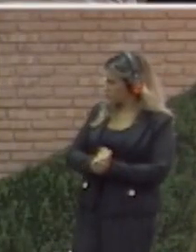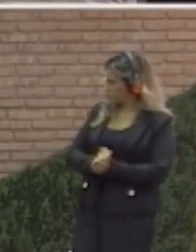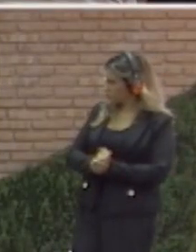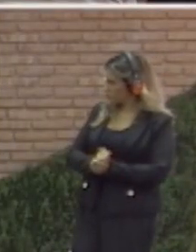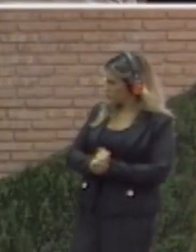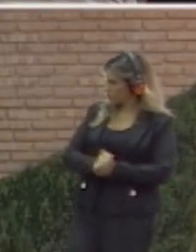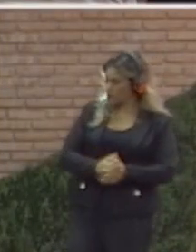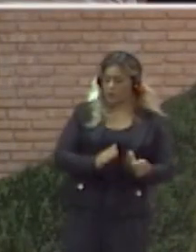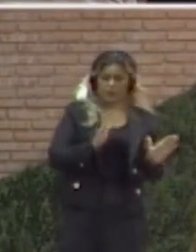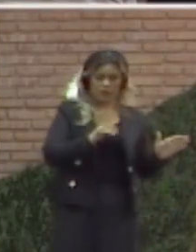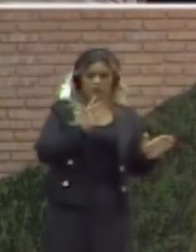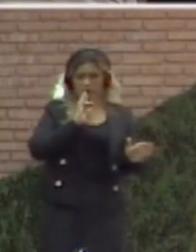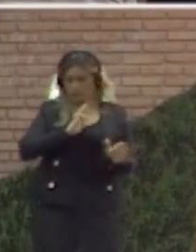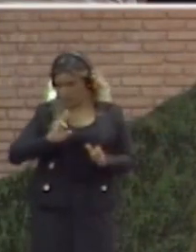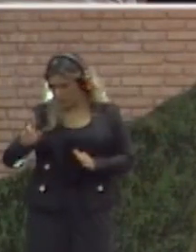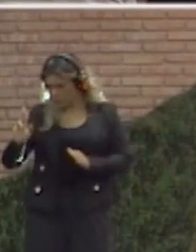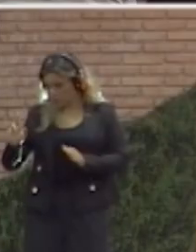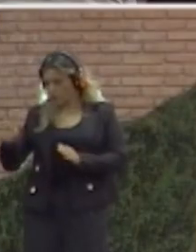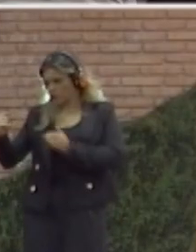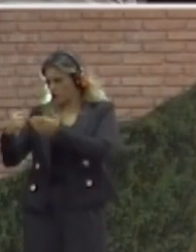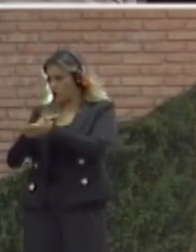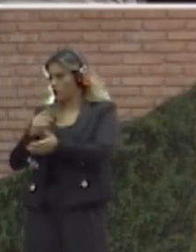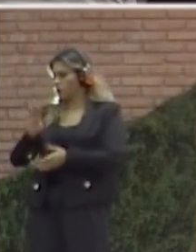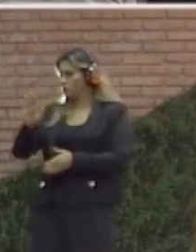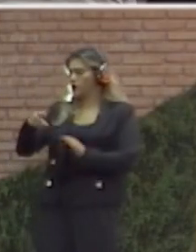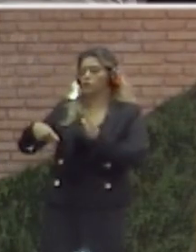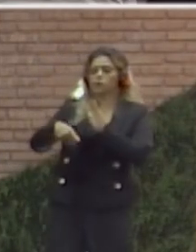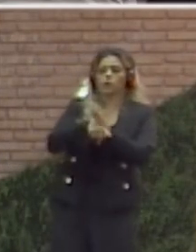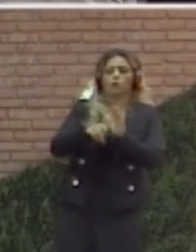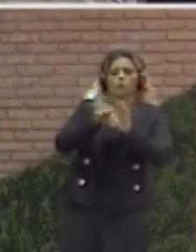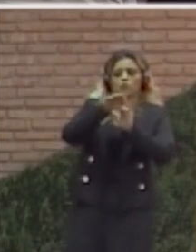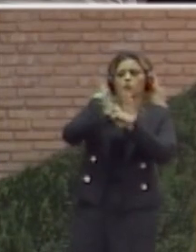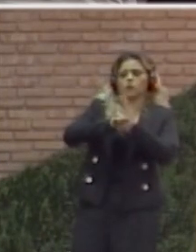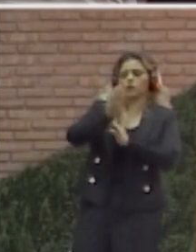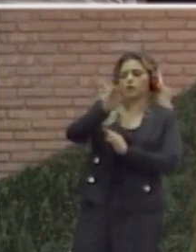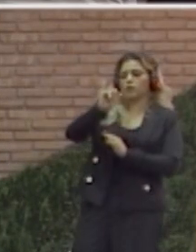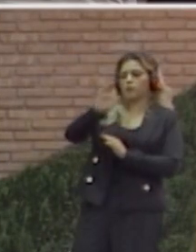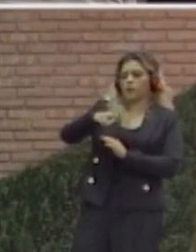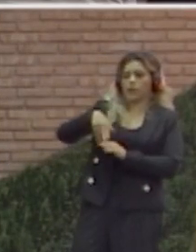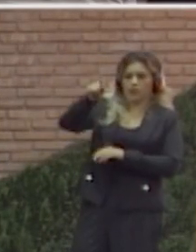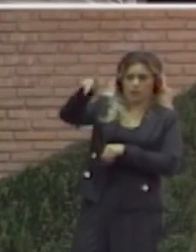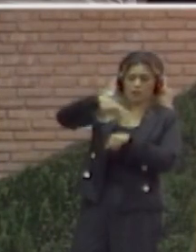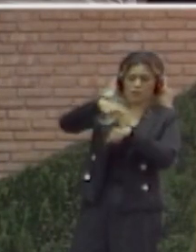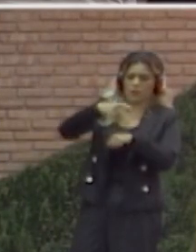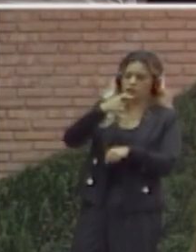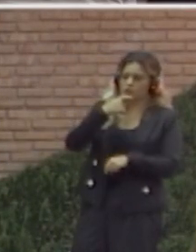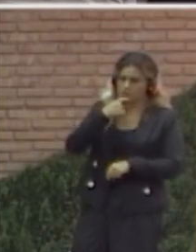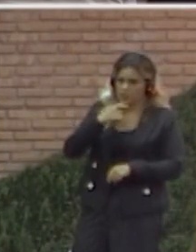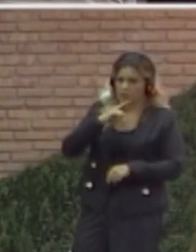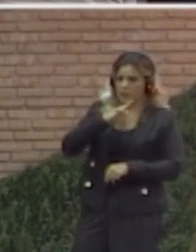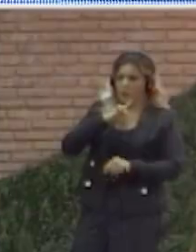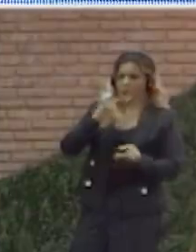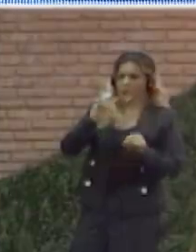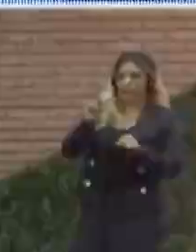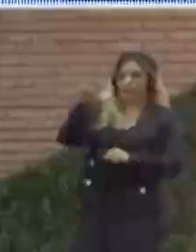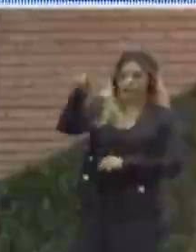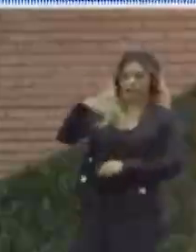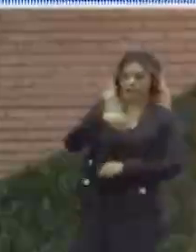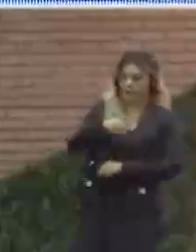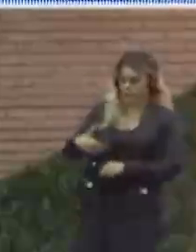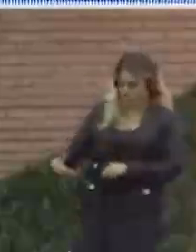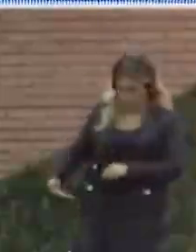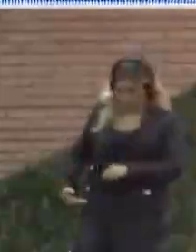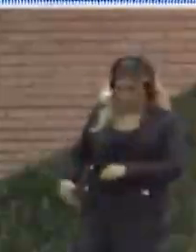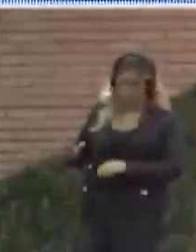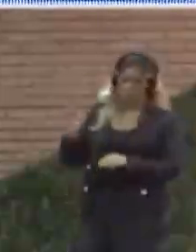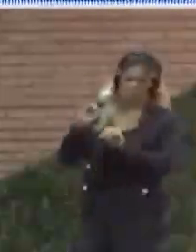Eu já vou responder a pergunta, mas em termos of BIM, tem uma coisa interessante no Reino Unido. O governo,